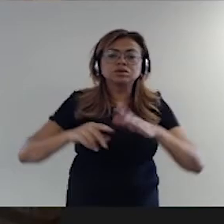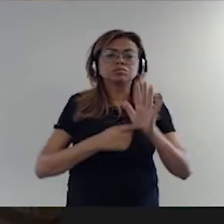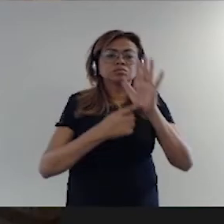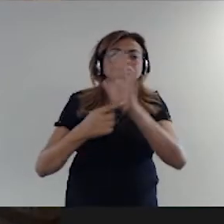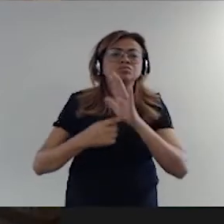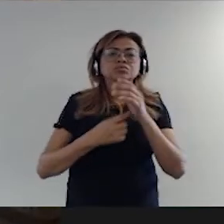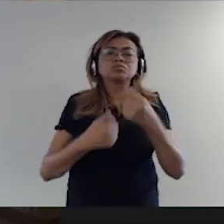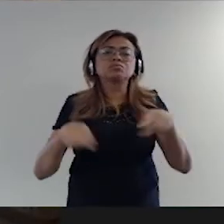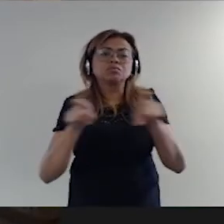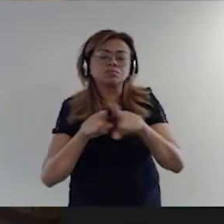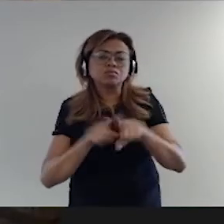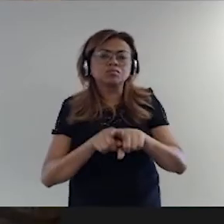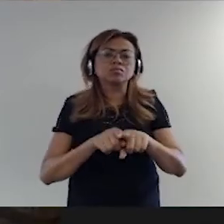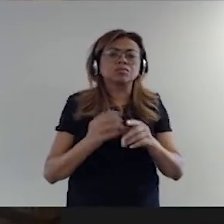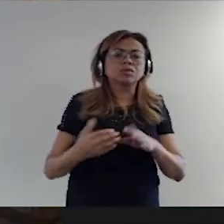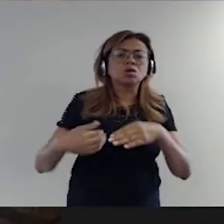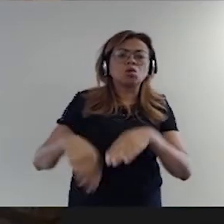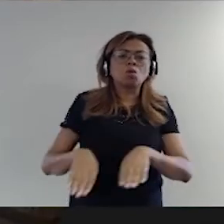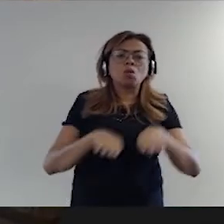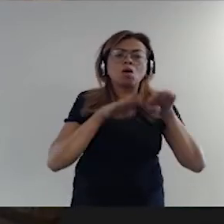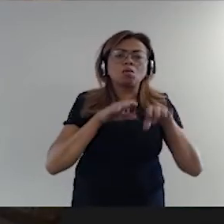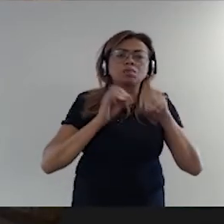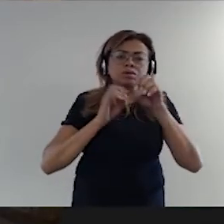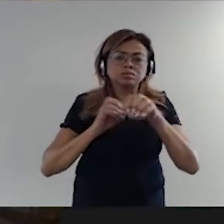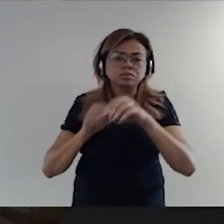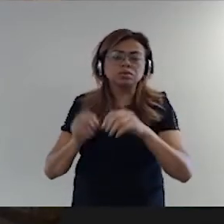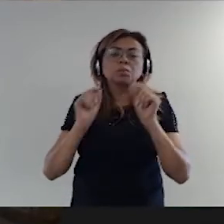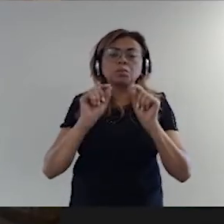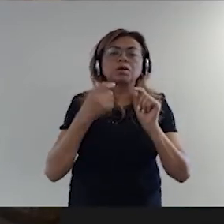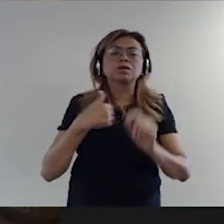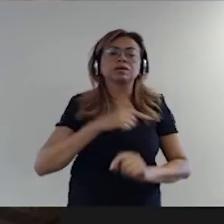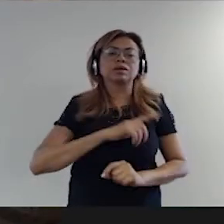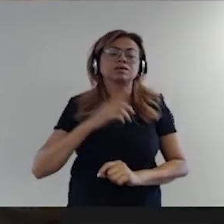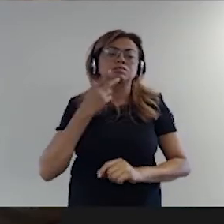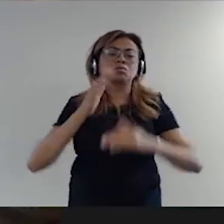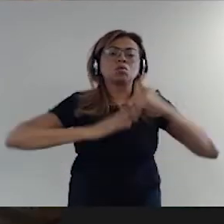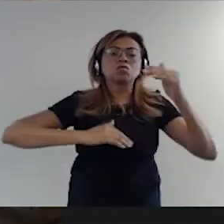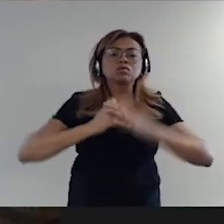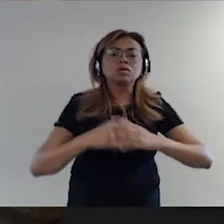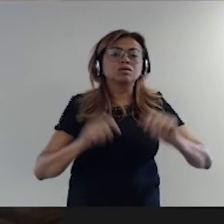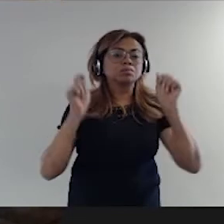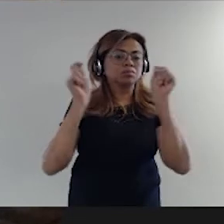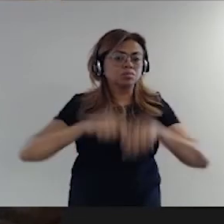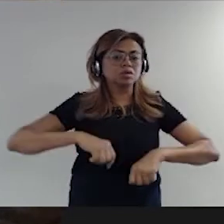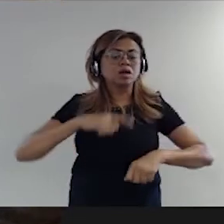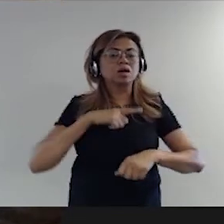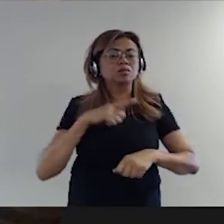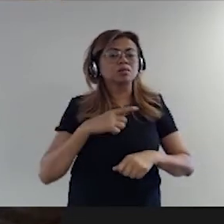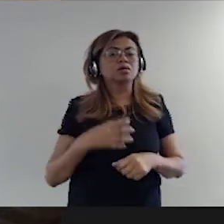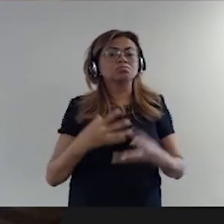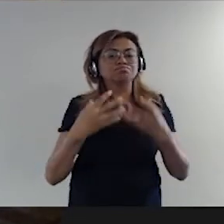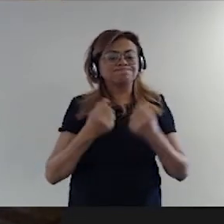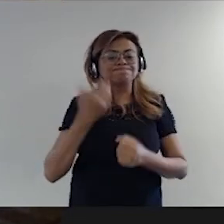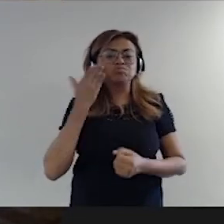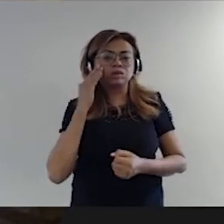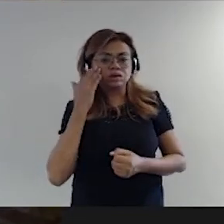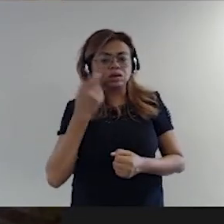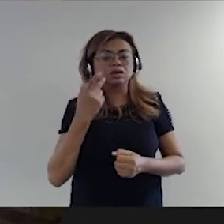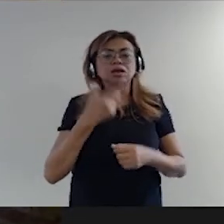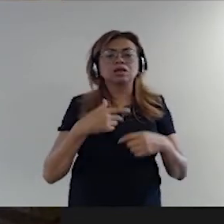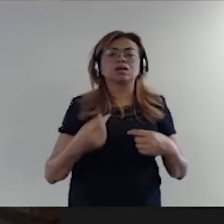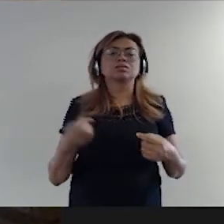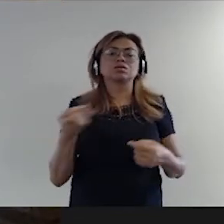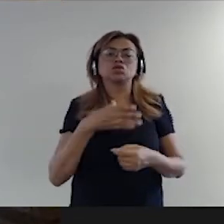de uma para-educação para que esses profissionais estivessem preparados para essas inovações, mas nós não podemos